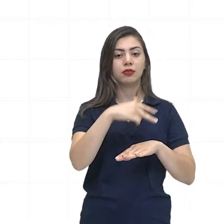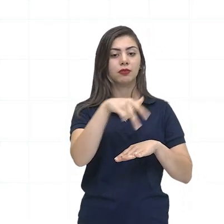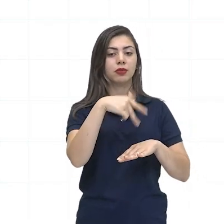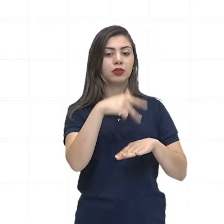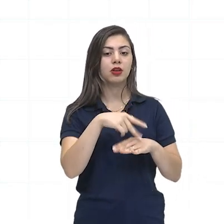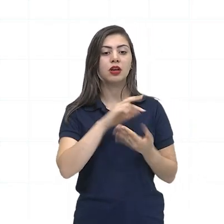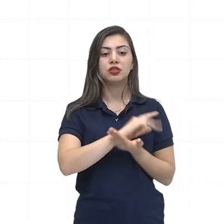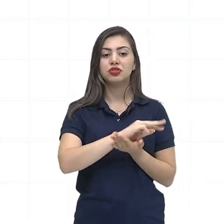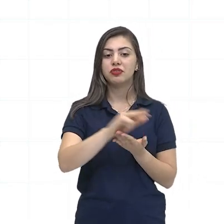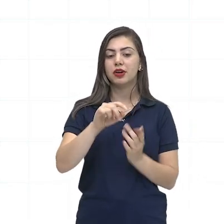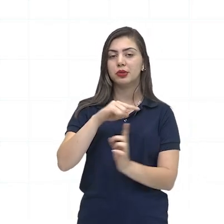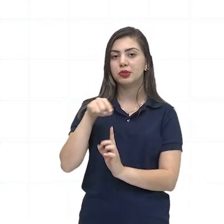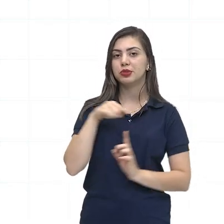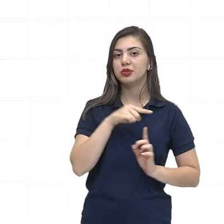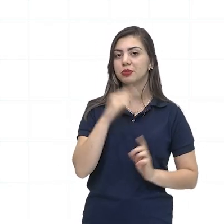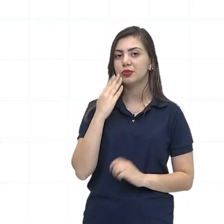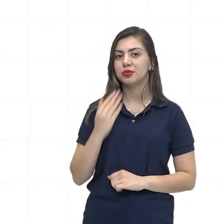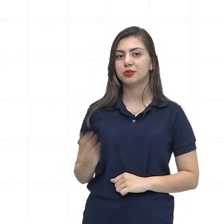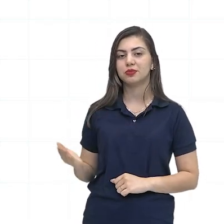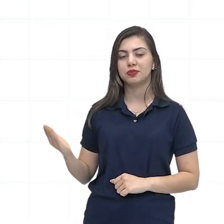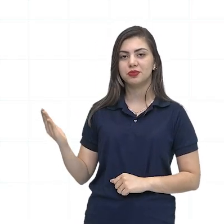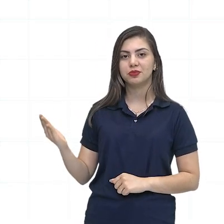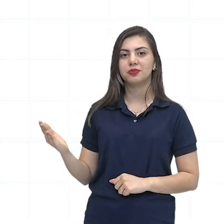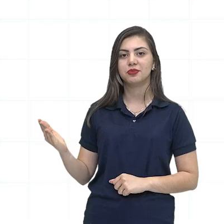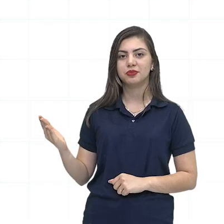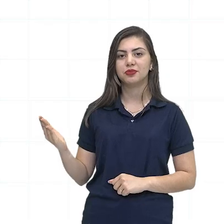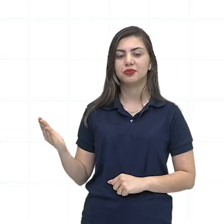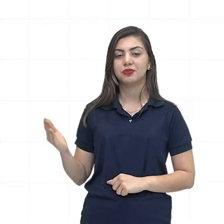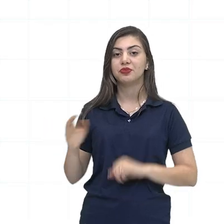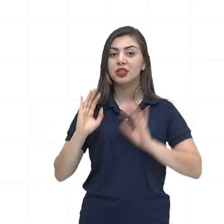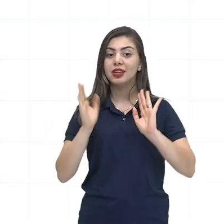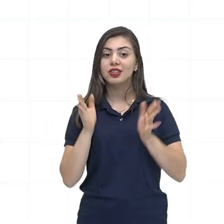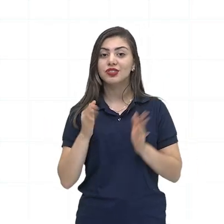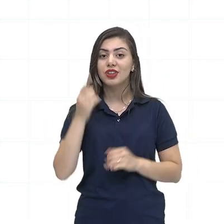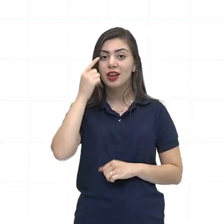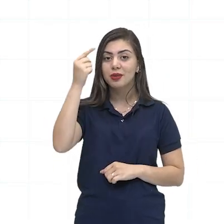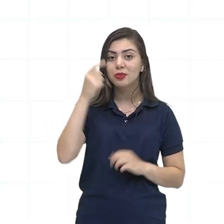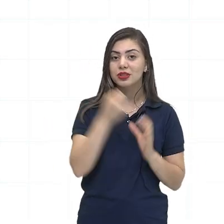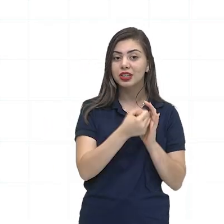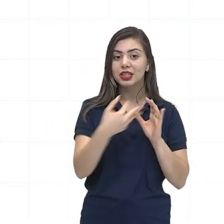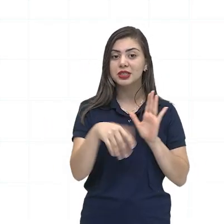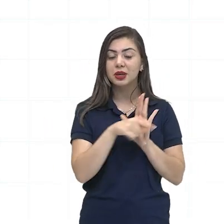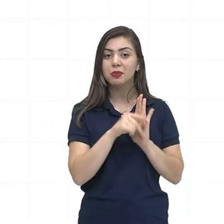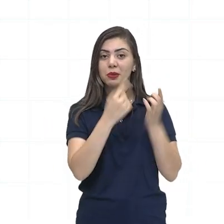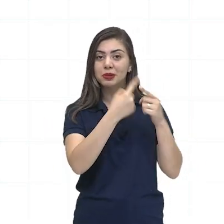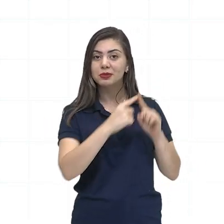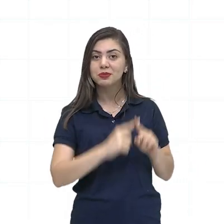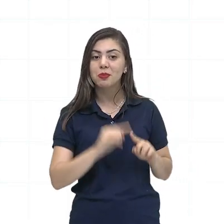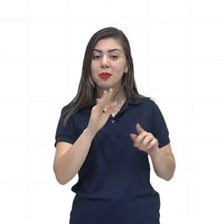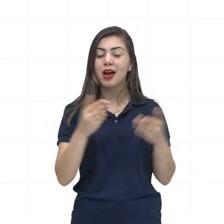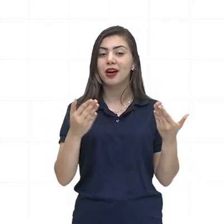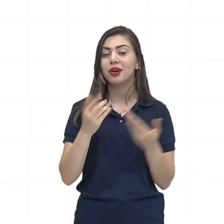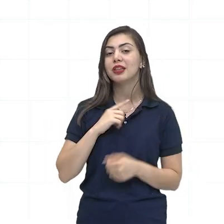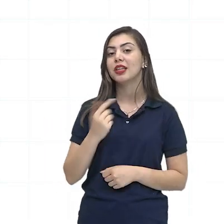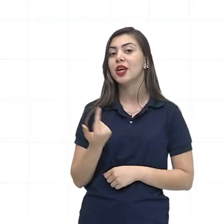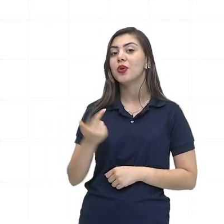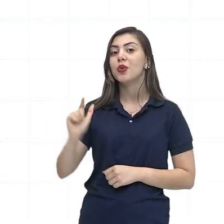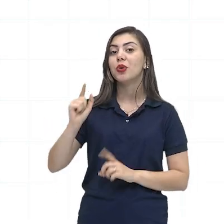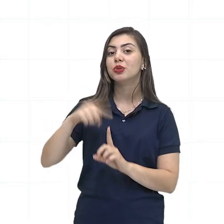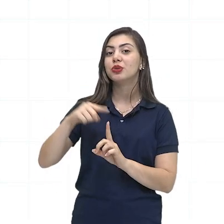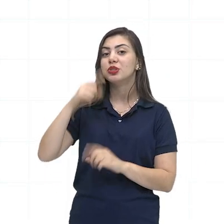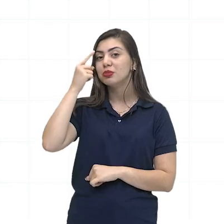ginástica artística, a ginástica rítmica e a ginástica de trampolim. Agora que a gente já lembrou as características da